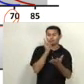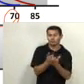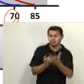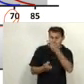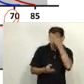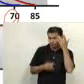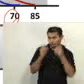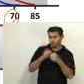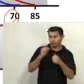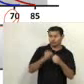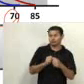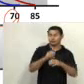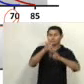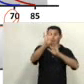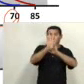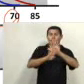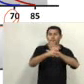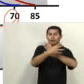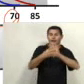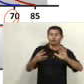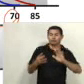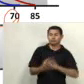pessoal, eu faço para